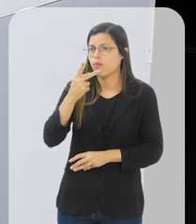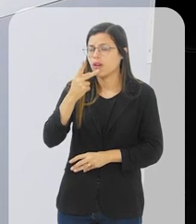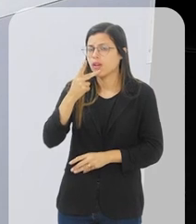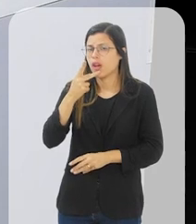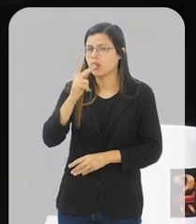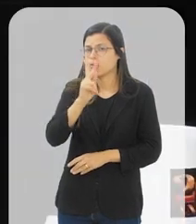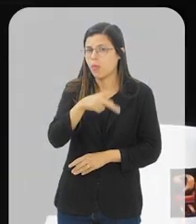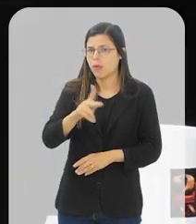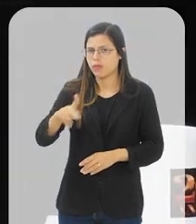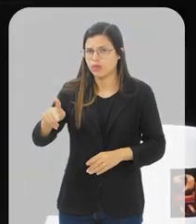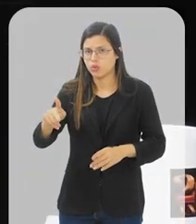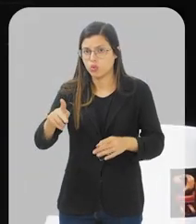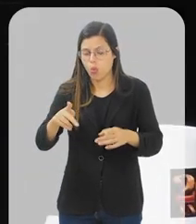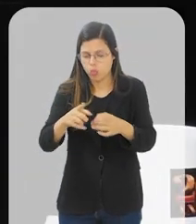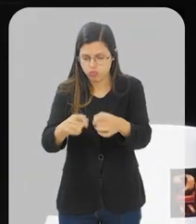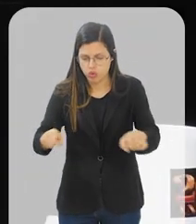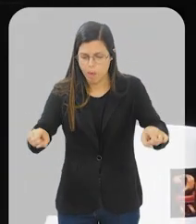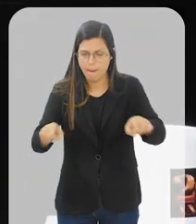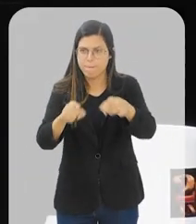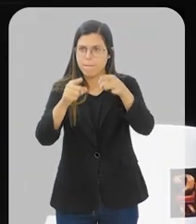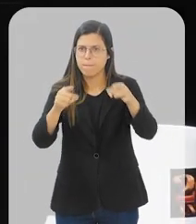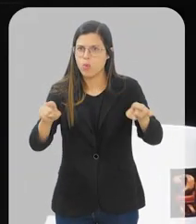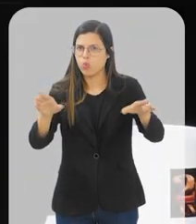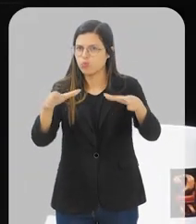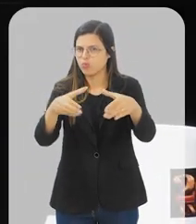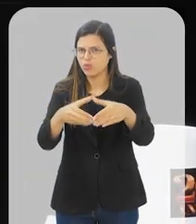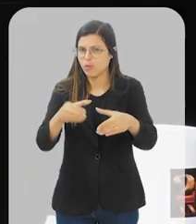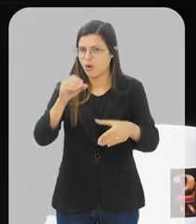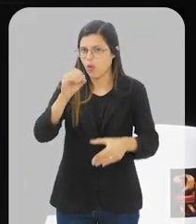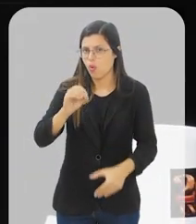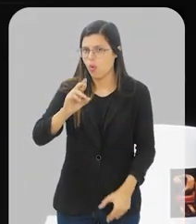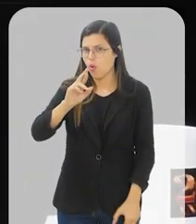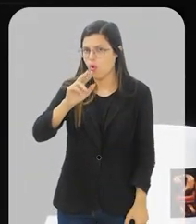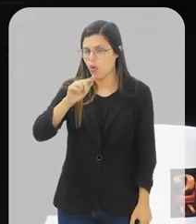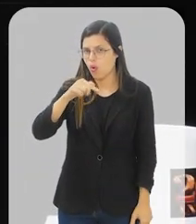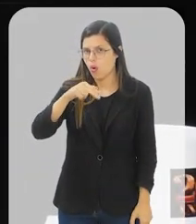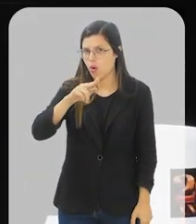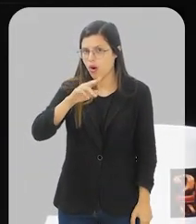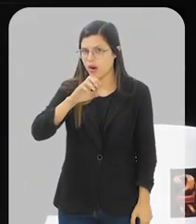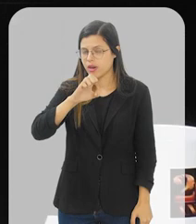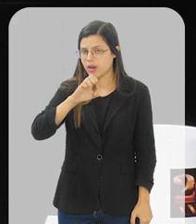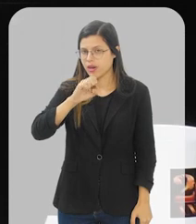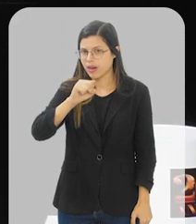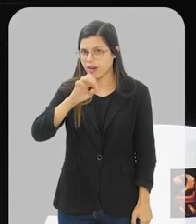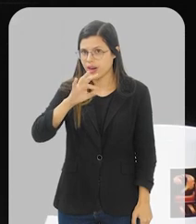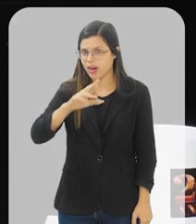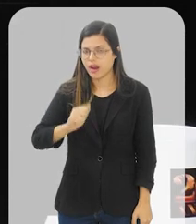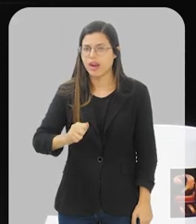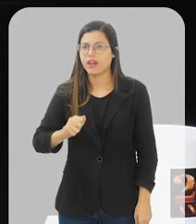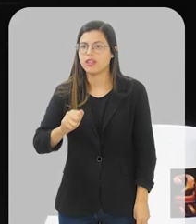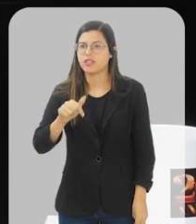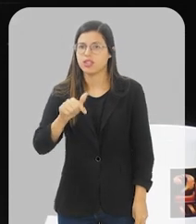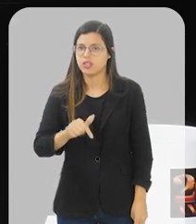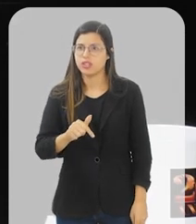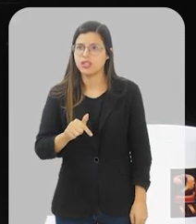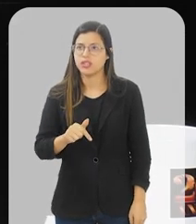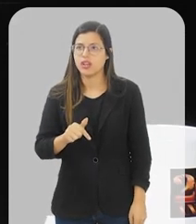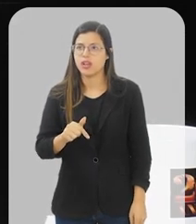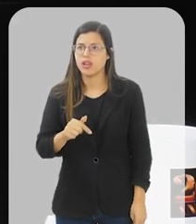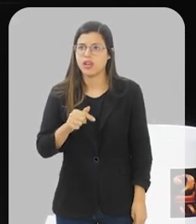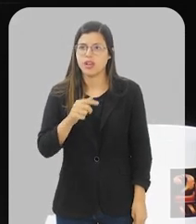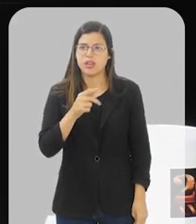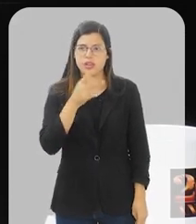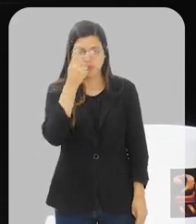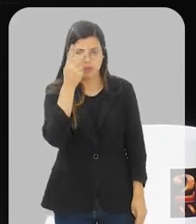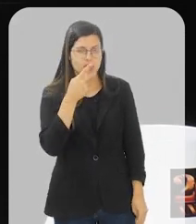de uma orquestra, com tímpanos, enfim, com instrumentos mais eruditos, da música